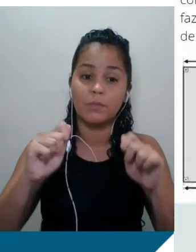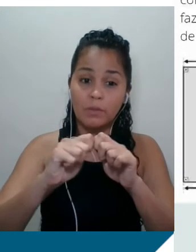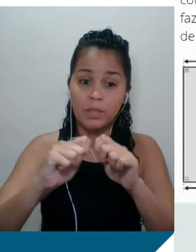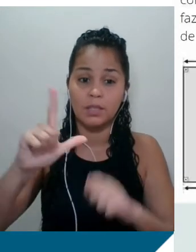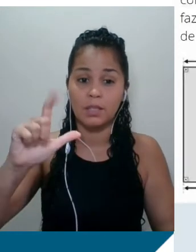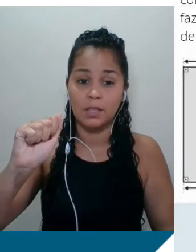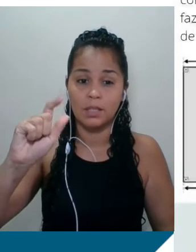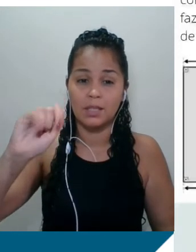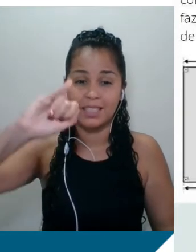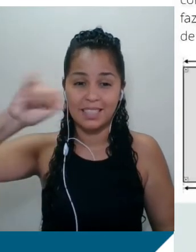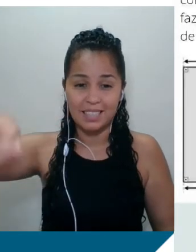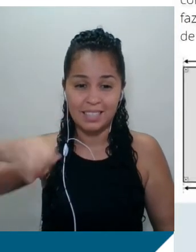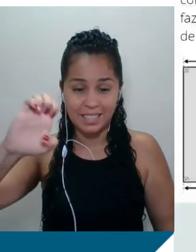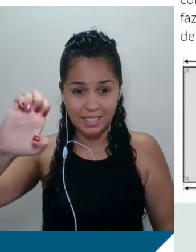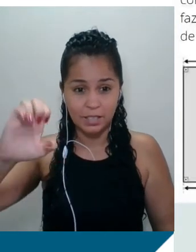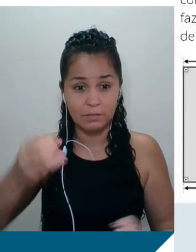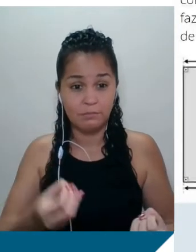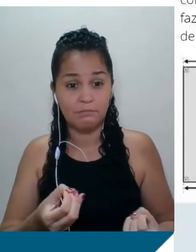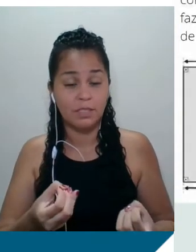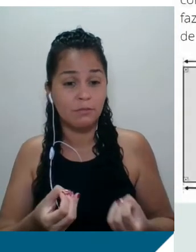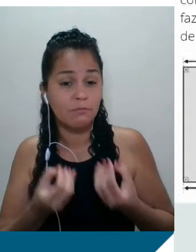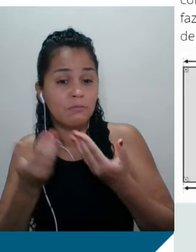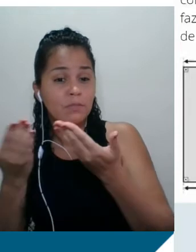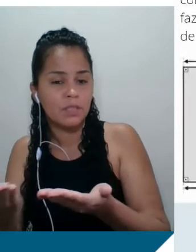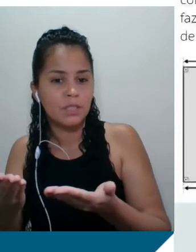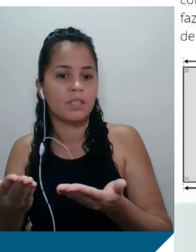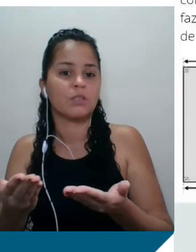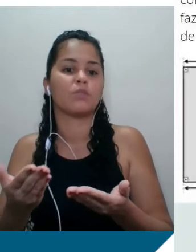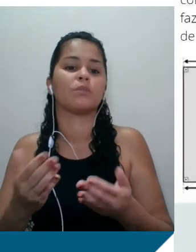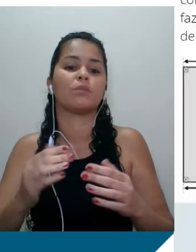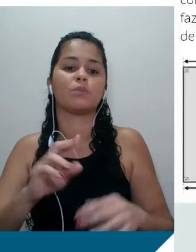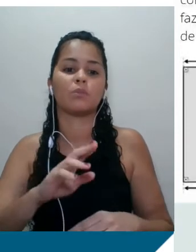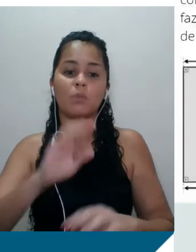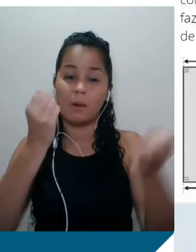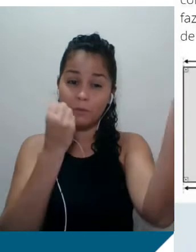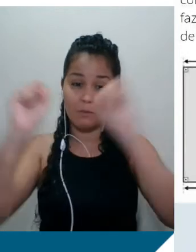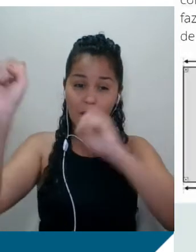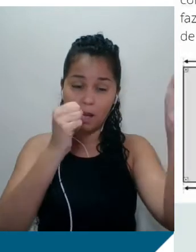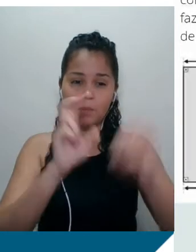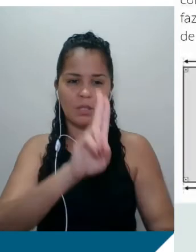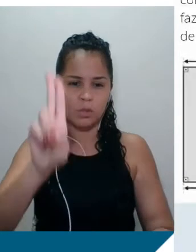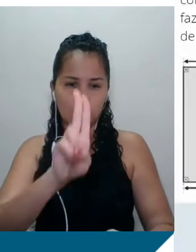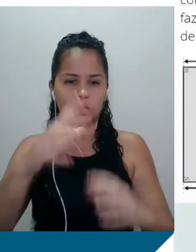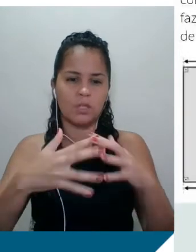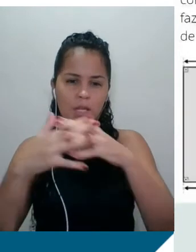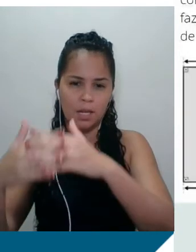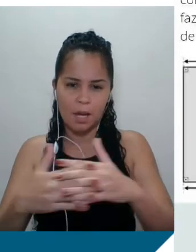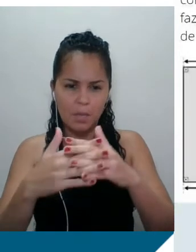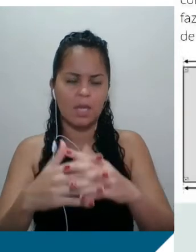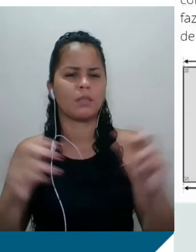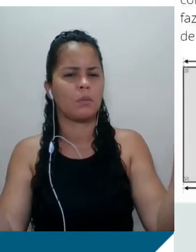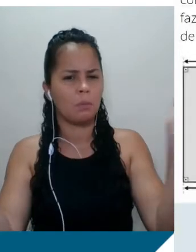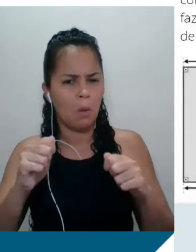será fornecido por uma usina que utiliza caminhões com capacidades máximas de 2 metros cúbicos, 5 metros cúbicos